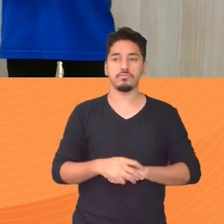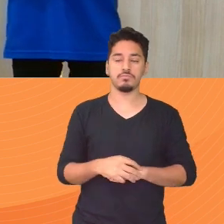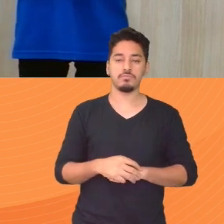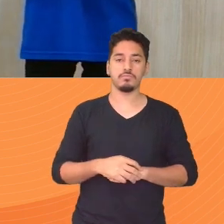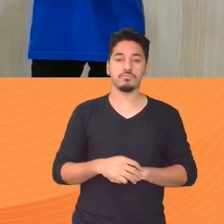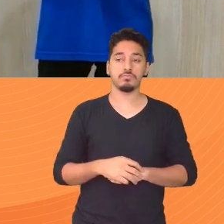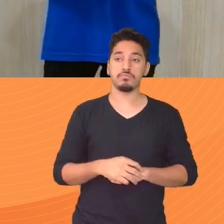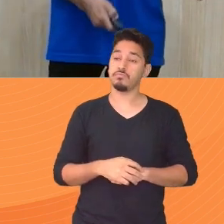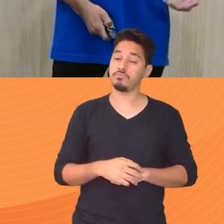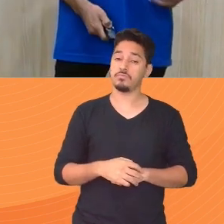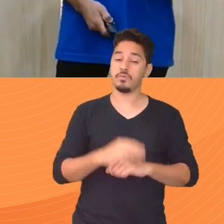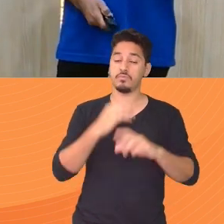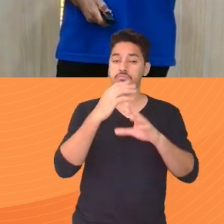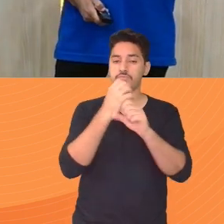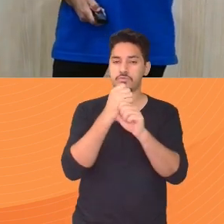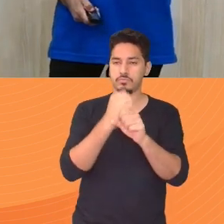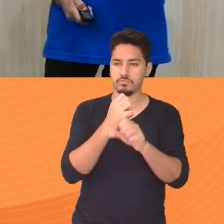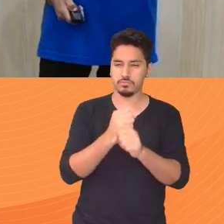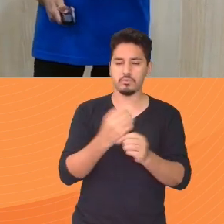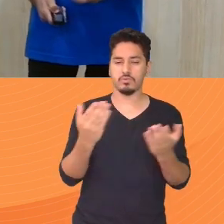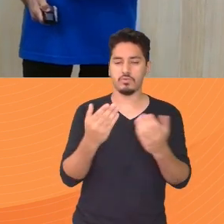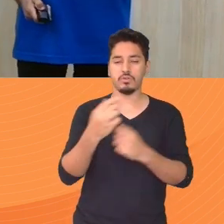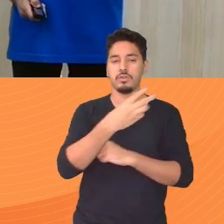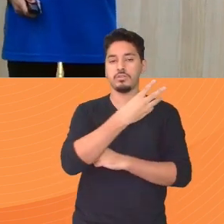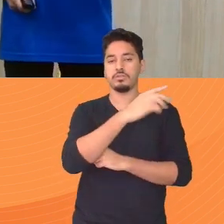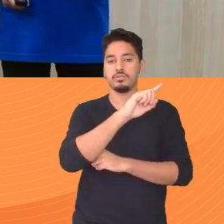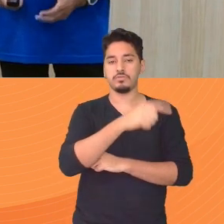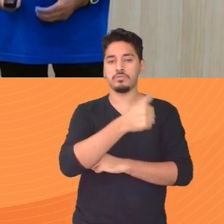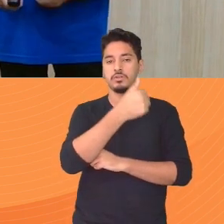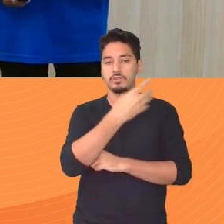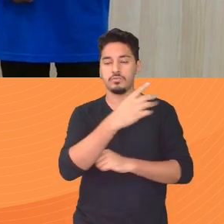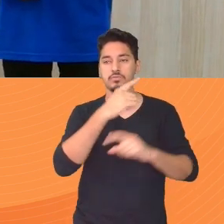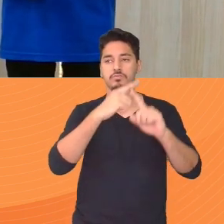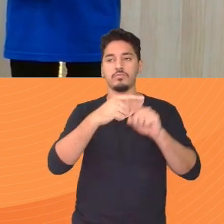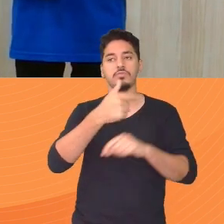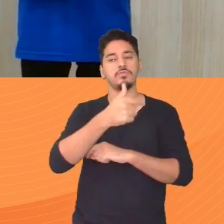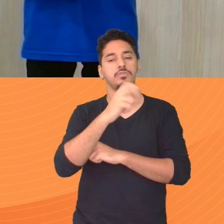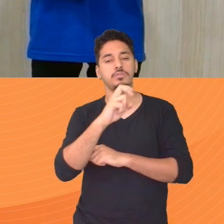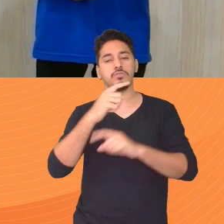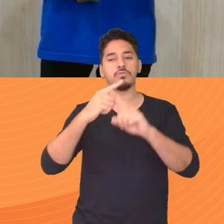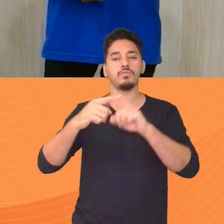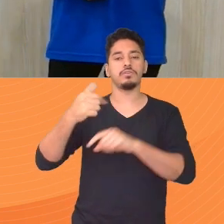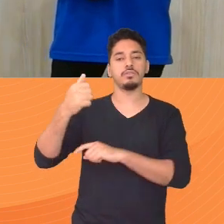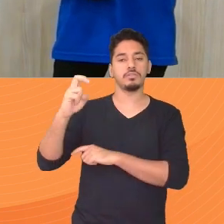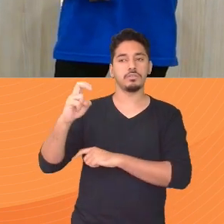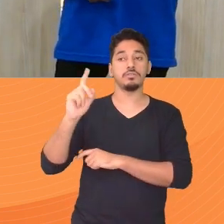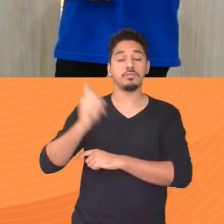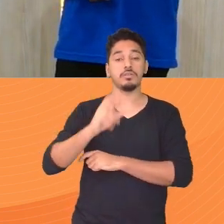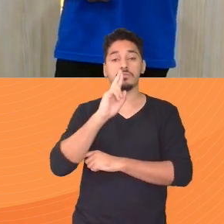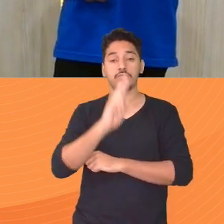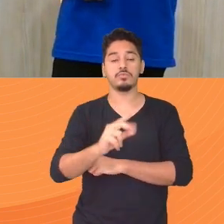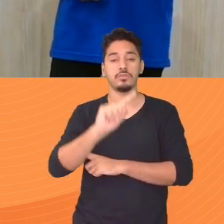vai multiplicar 3,14 vezes 25 vezes 15, e vai chegar em